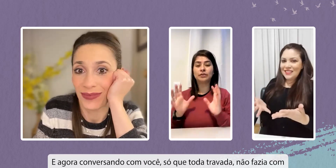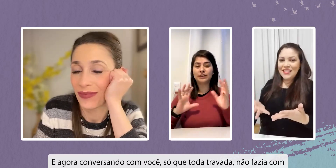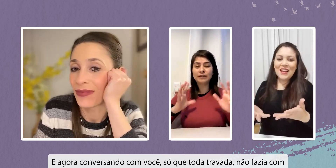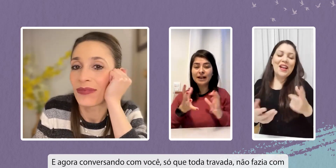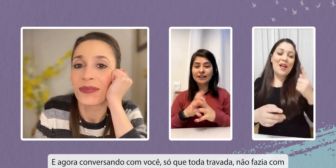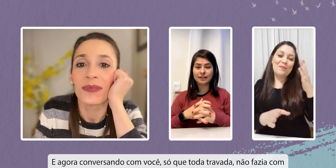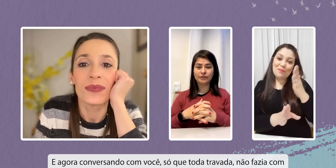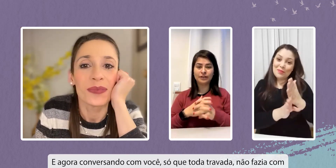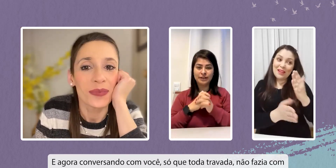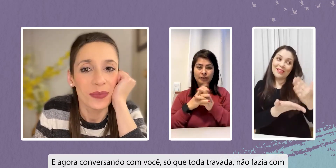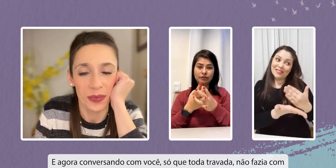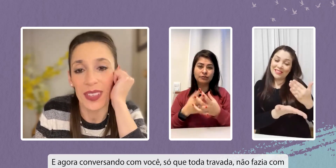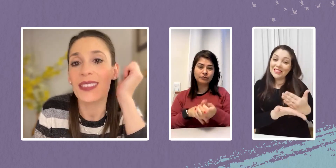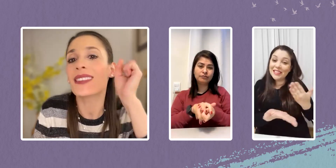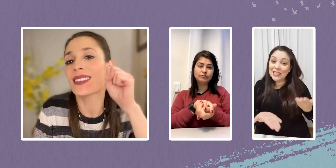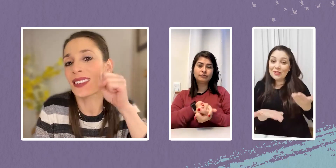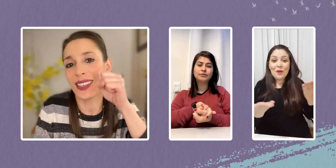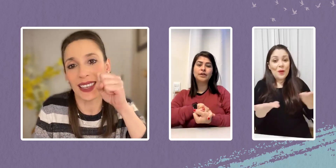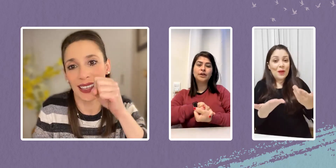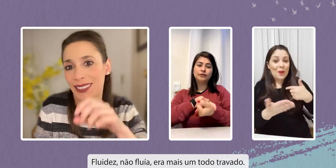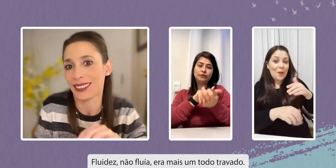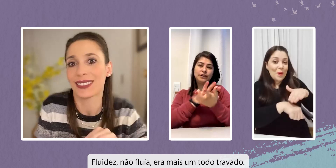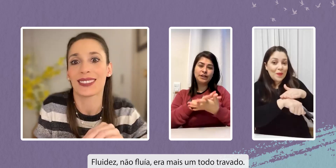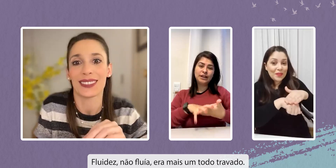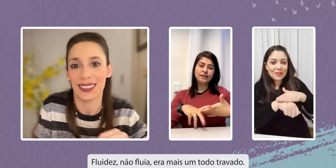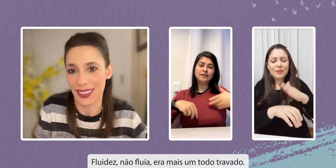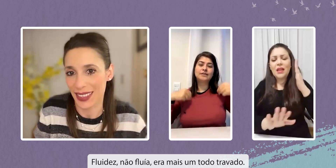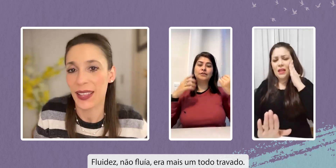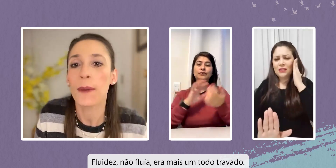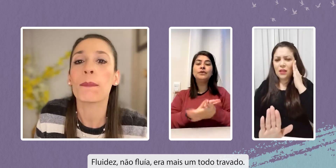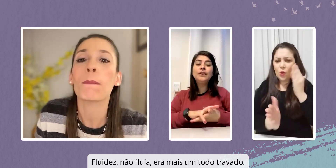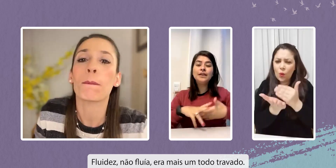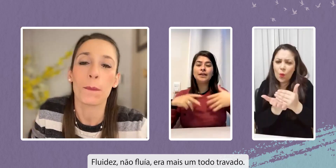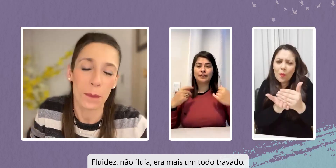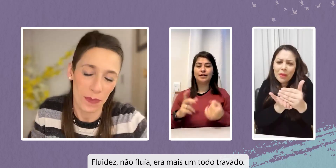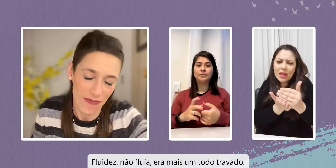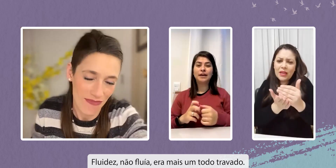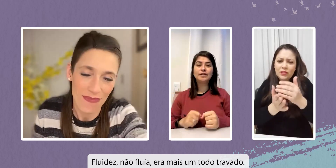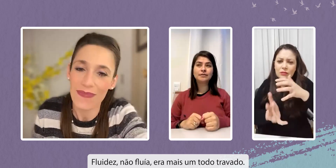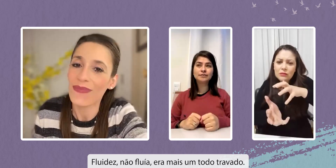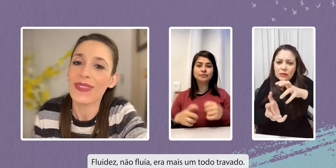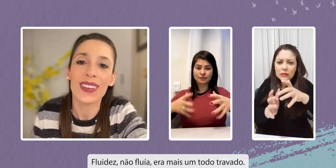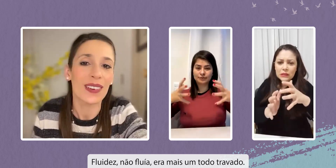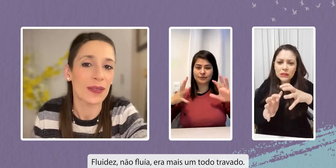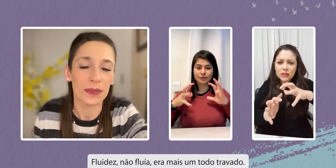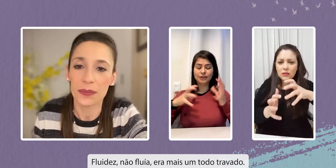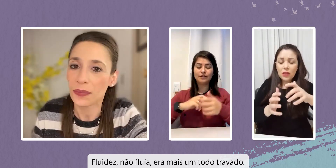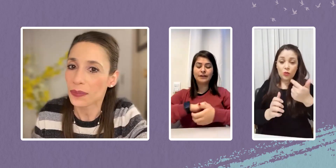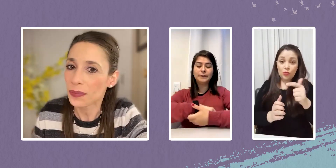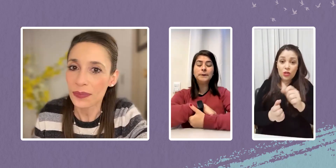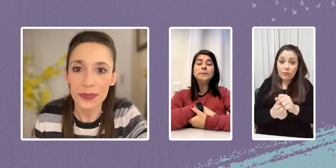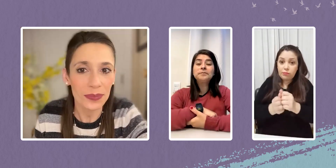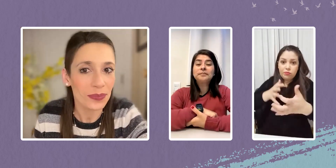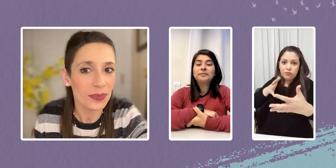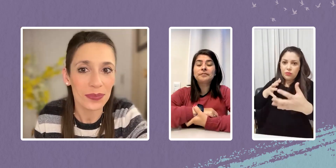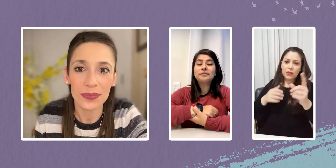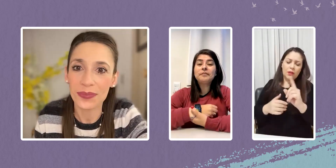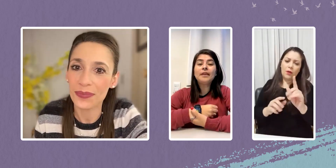só que toda travada, né? Não fazia com Sim. fluidez, assim, não fluía, era mais toda travada.